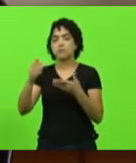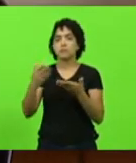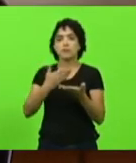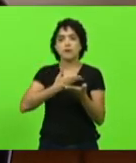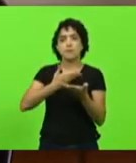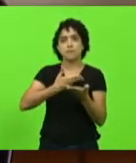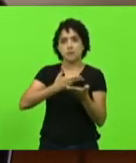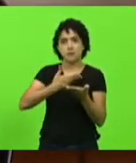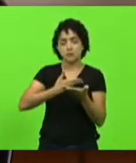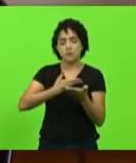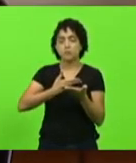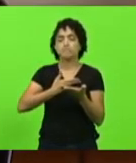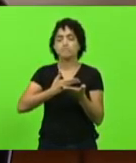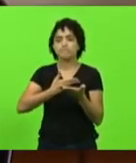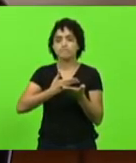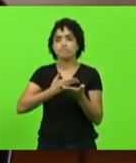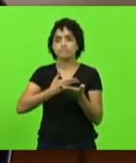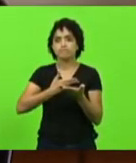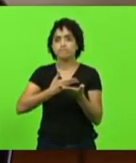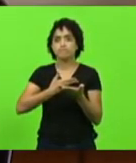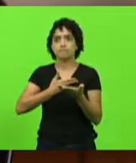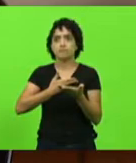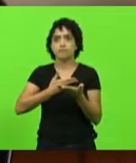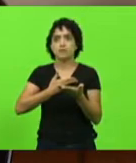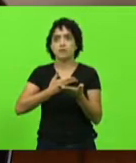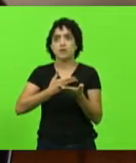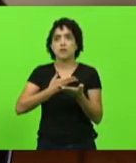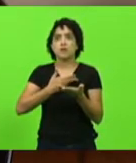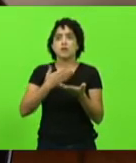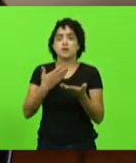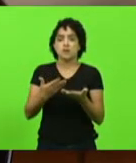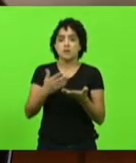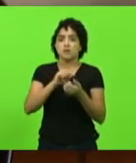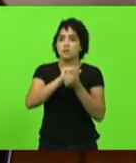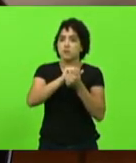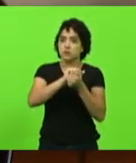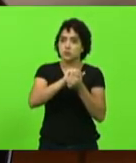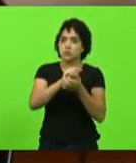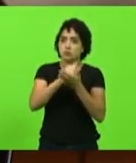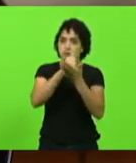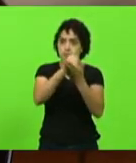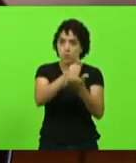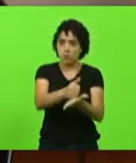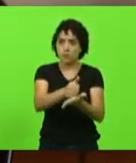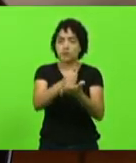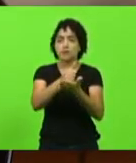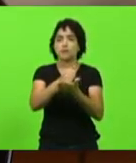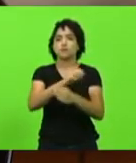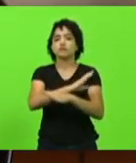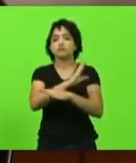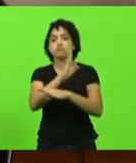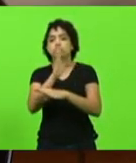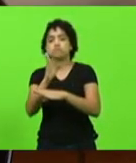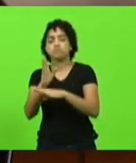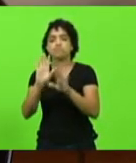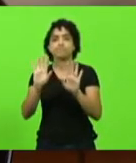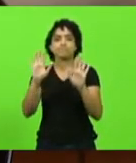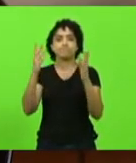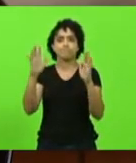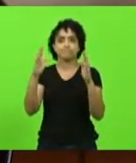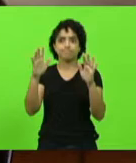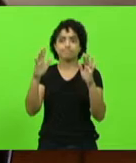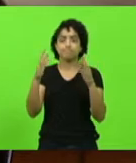falar, não é o irmão de sangue, mas é de coração, vou estar ao seu lado amanhã, durante o dia, nas comemorações,